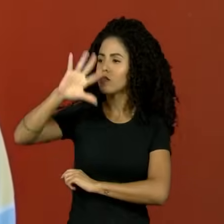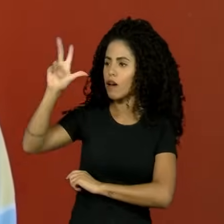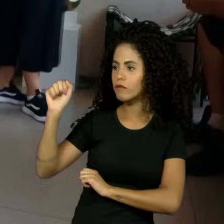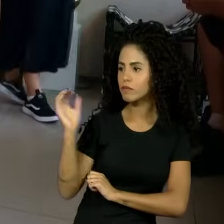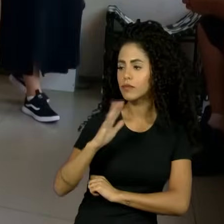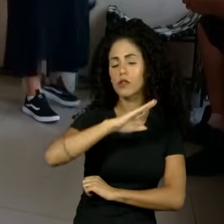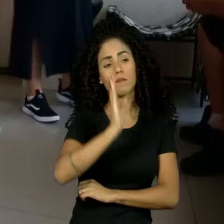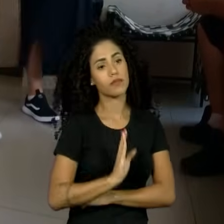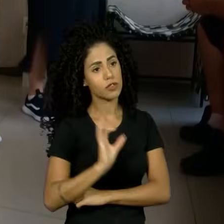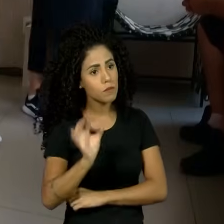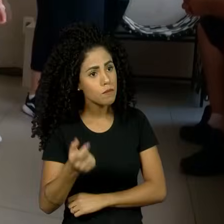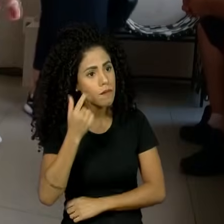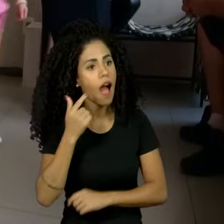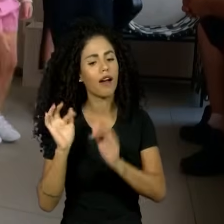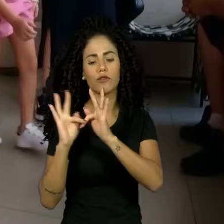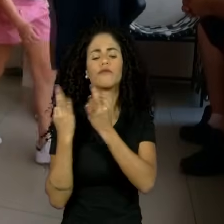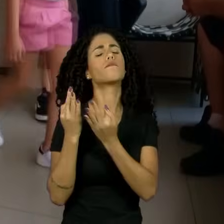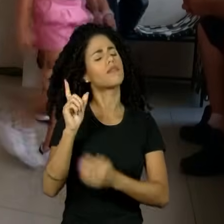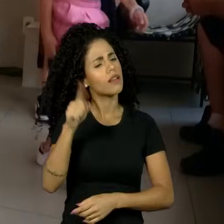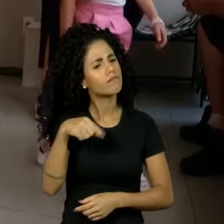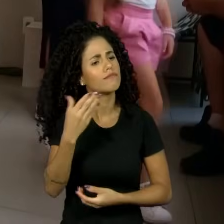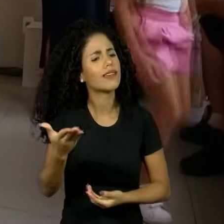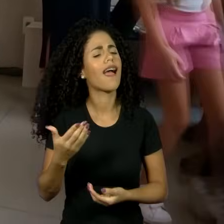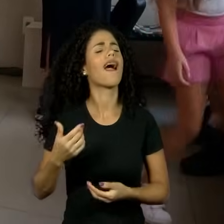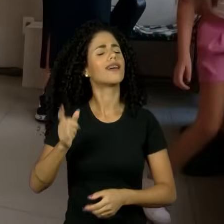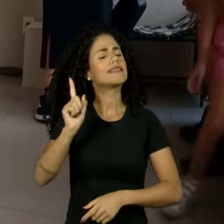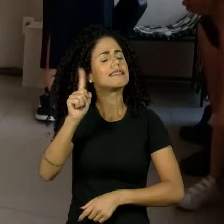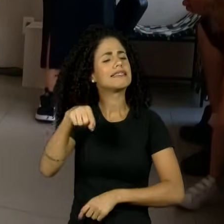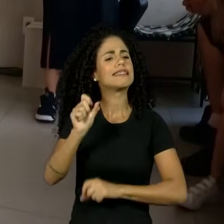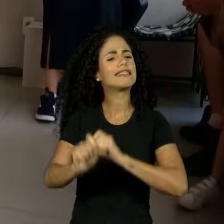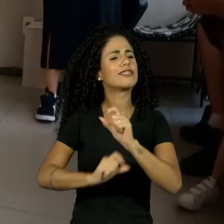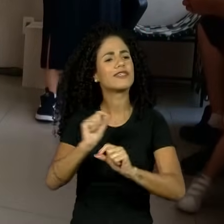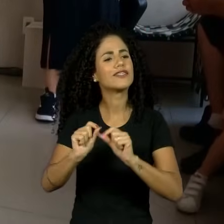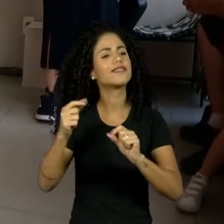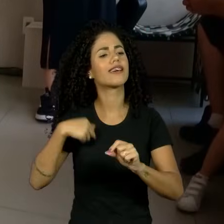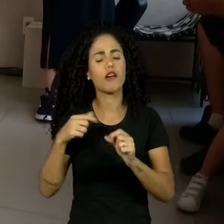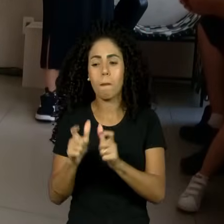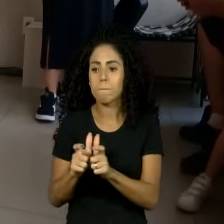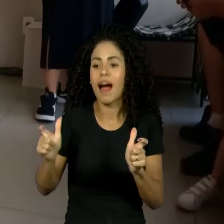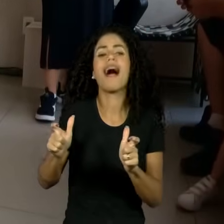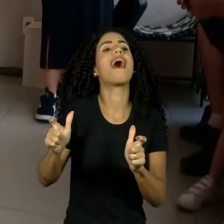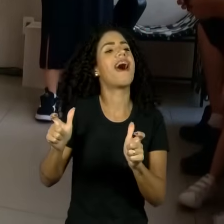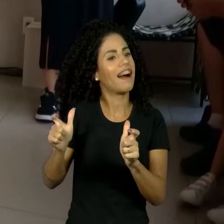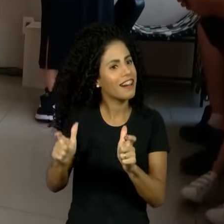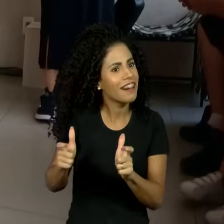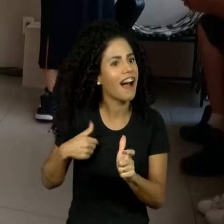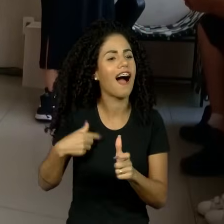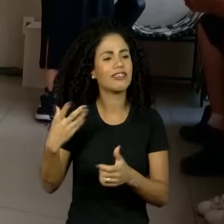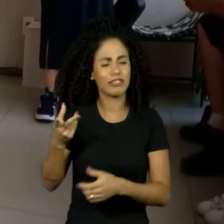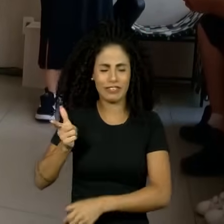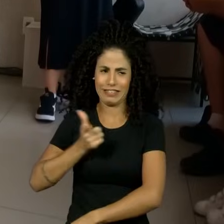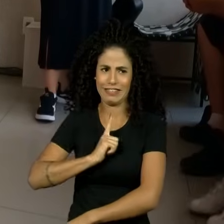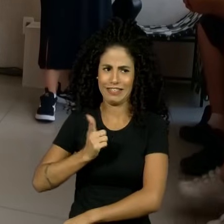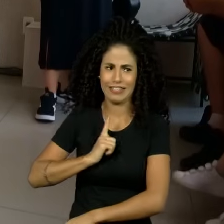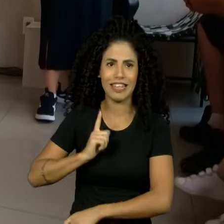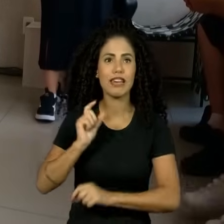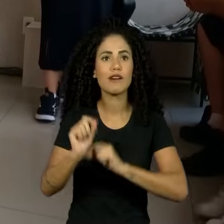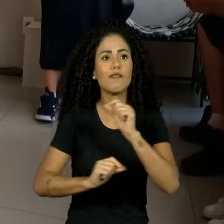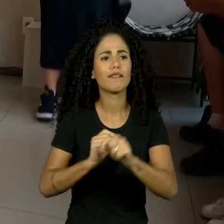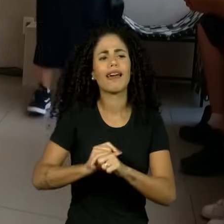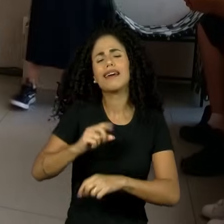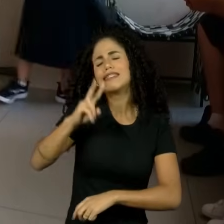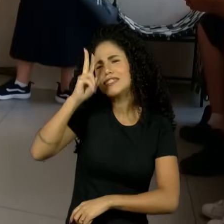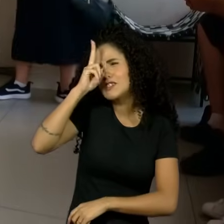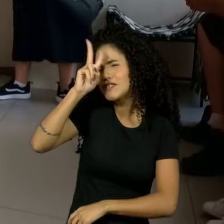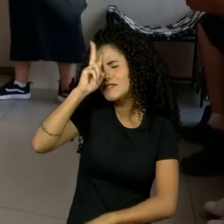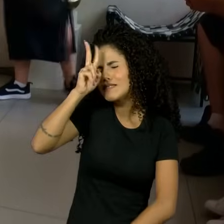afrodescendente, uma família extremamente grande e longa, sem história,